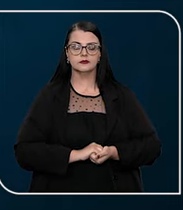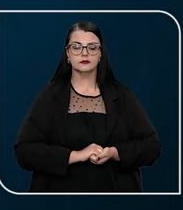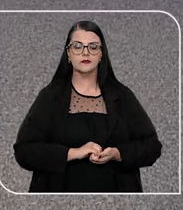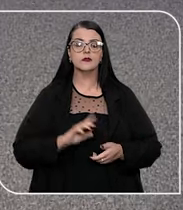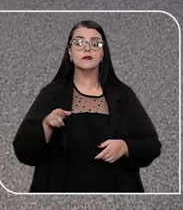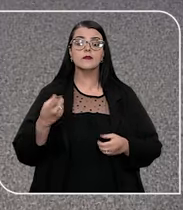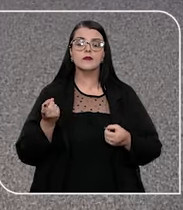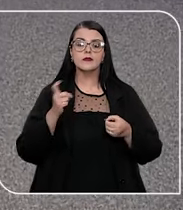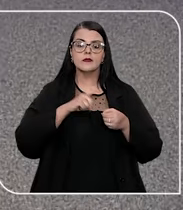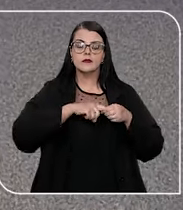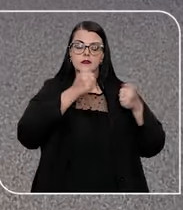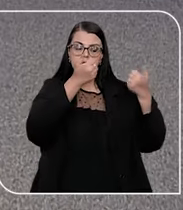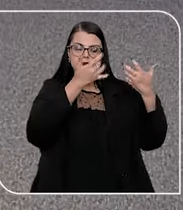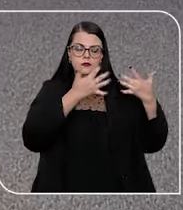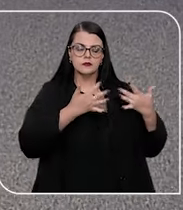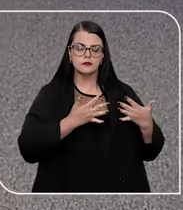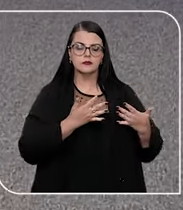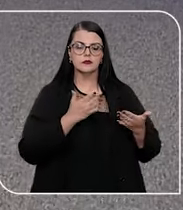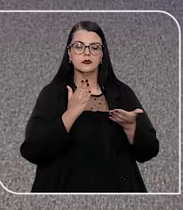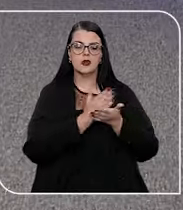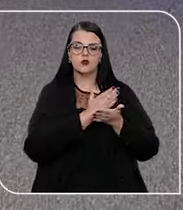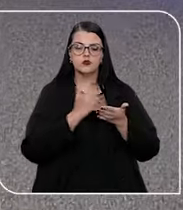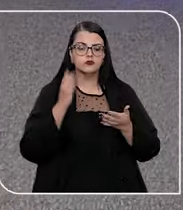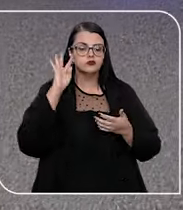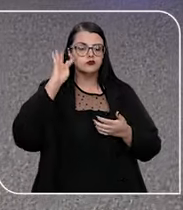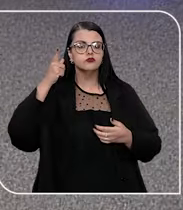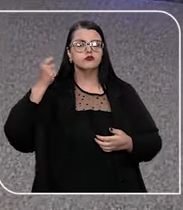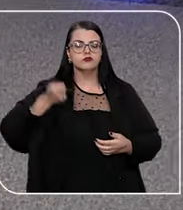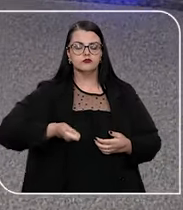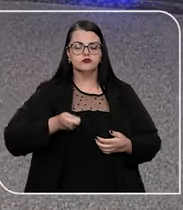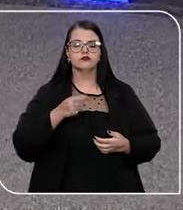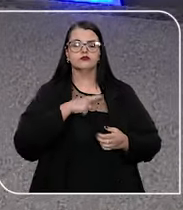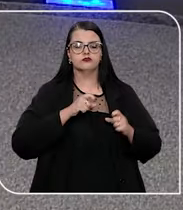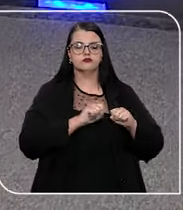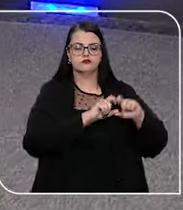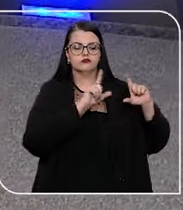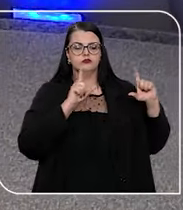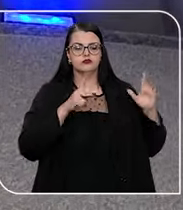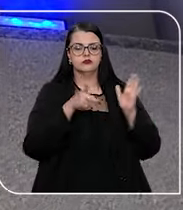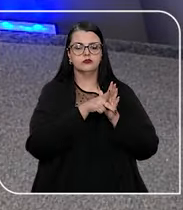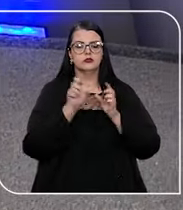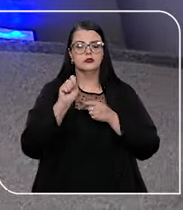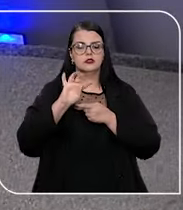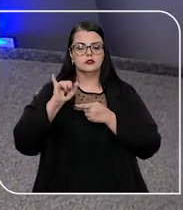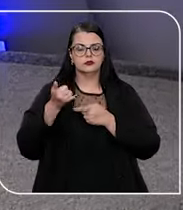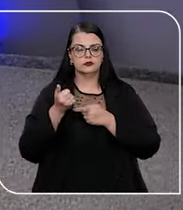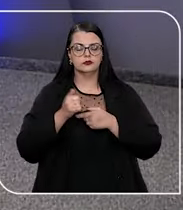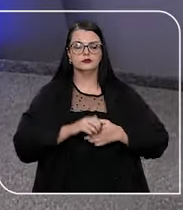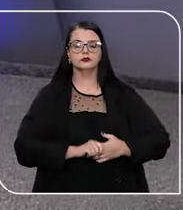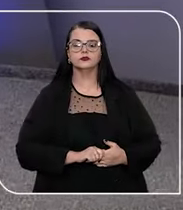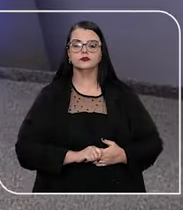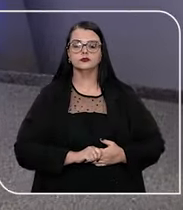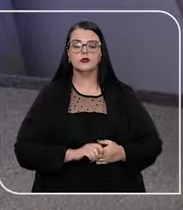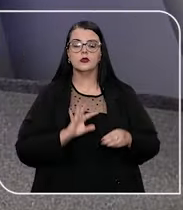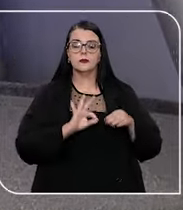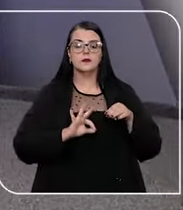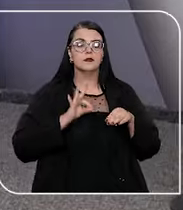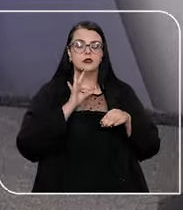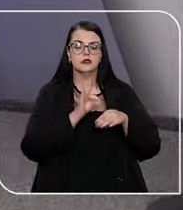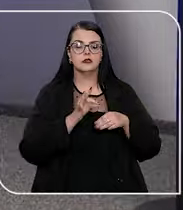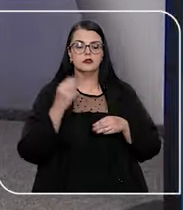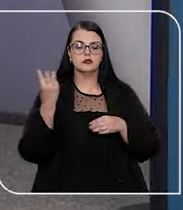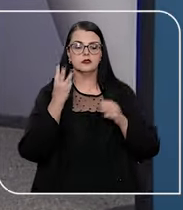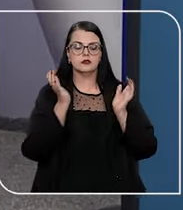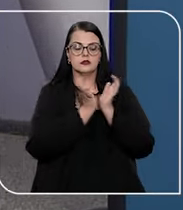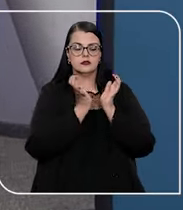prova e voltamos a falar sobre algumas das recentes decisões de destaque do Superior Tribunal de Justiça Os